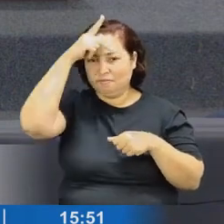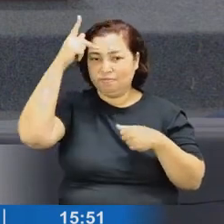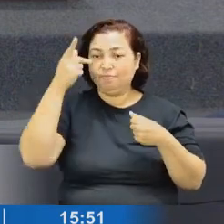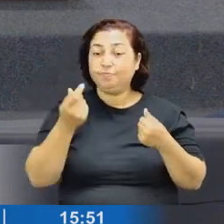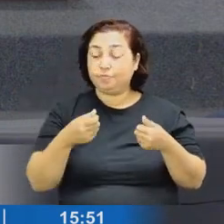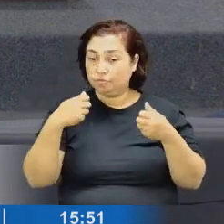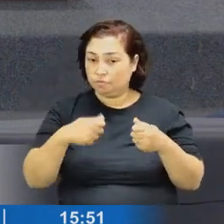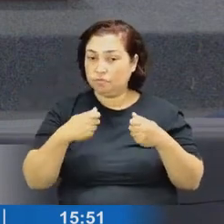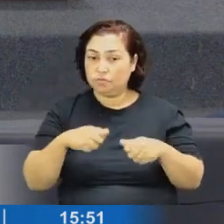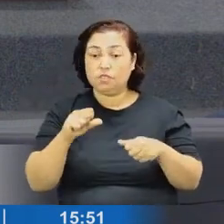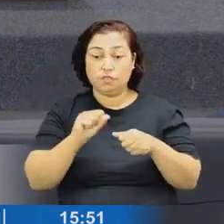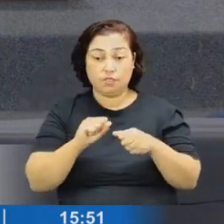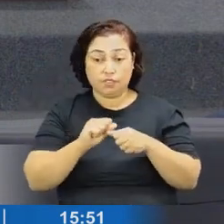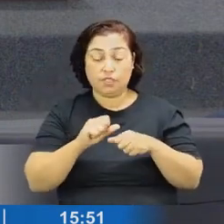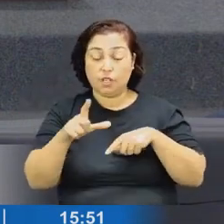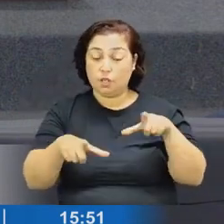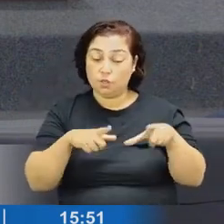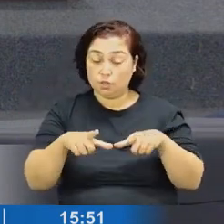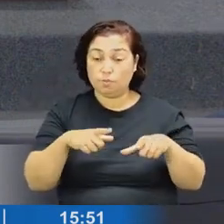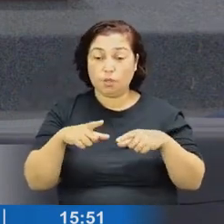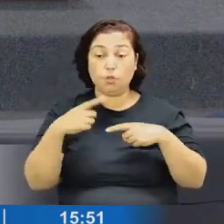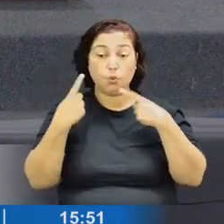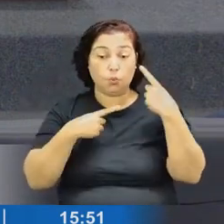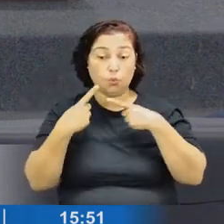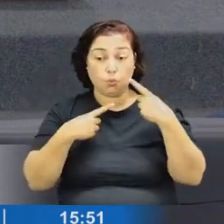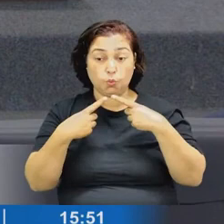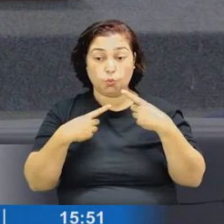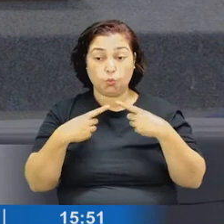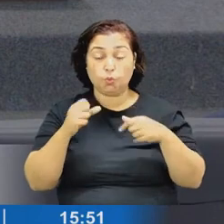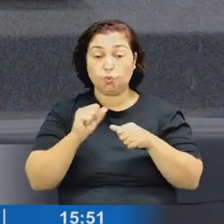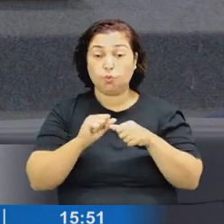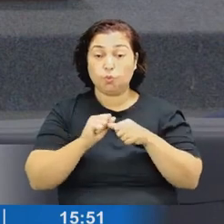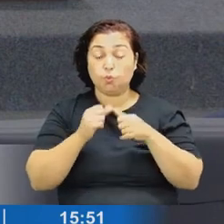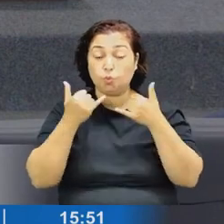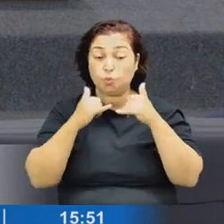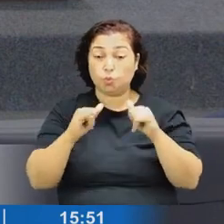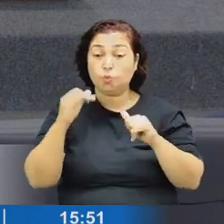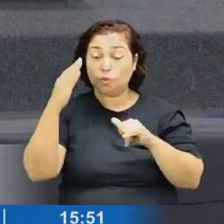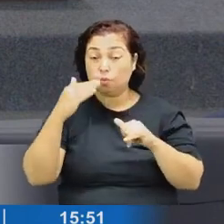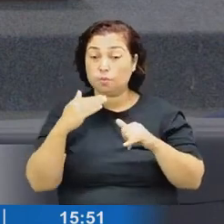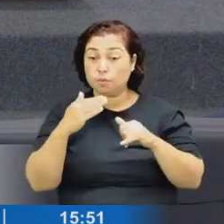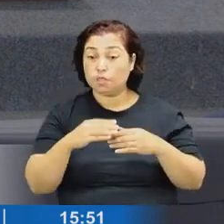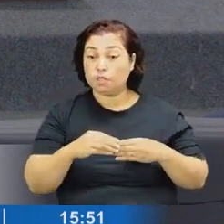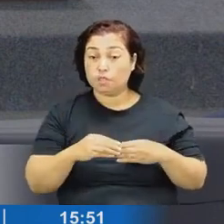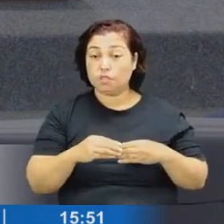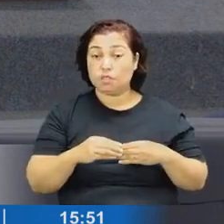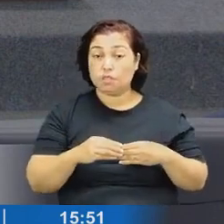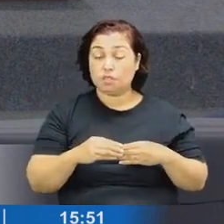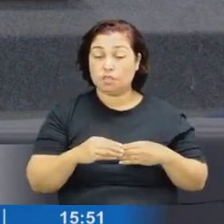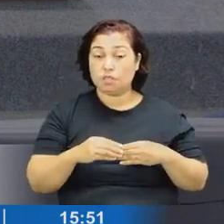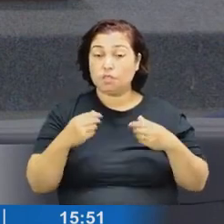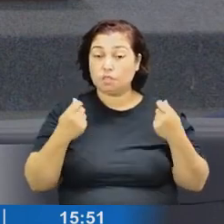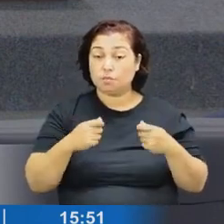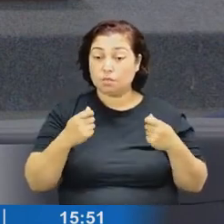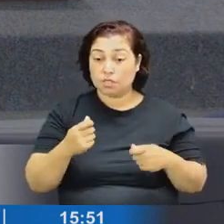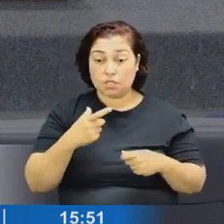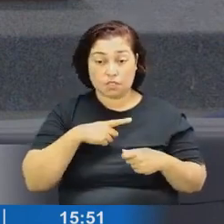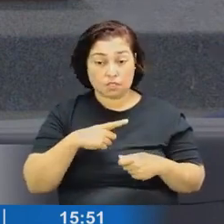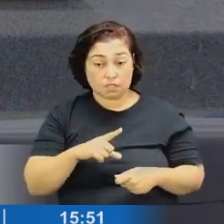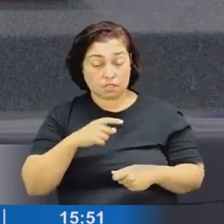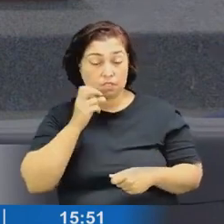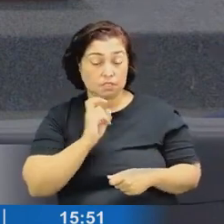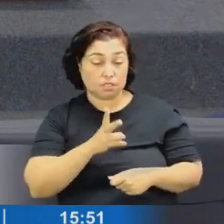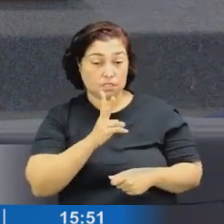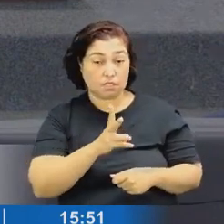mas tem que fazer vai lá é o trabalho do político foi lá fez e tal de repente divulga menos aquilo ali mas tem que ter no norte sempre ter